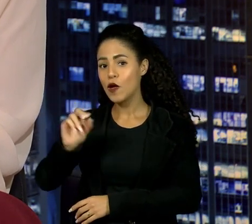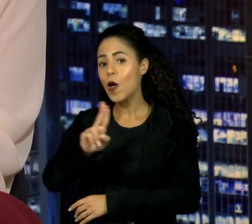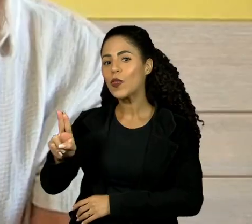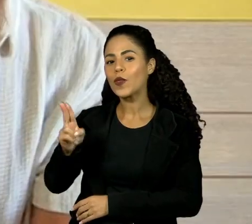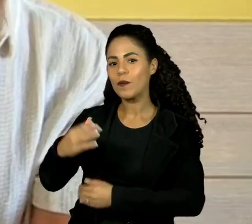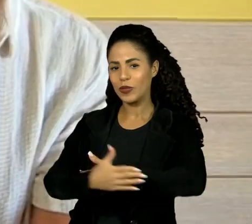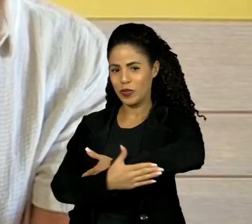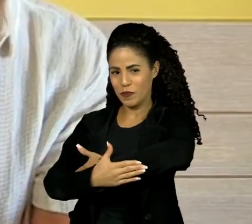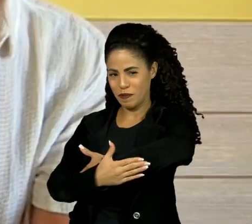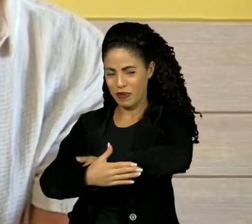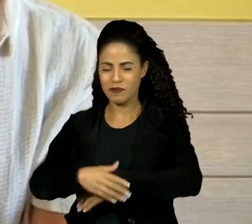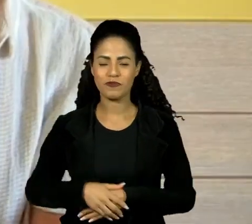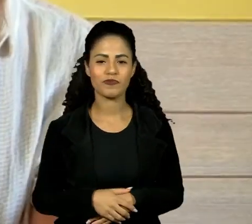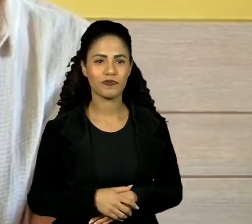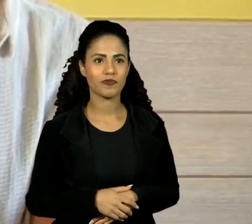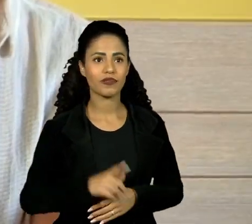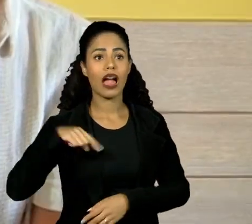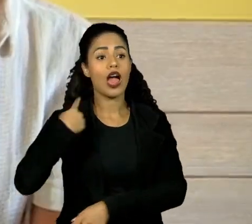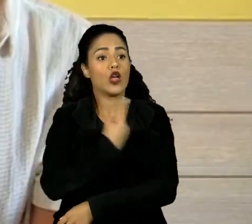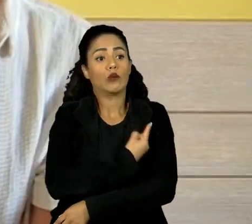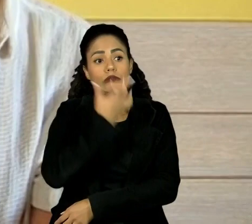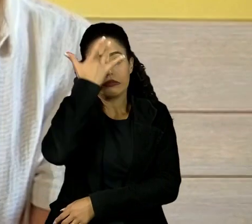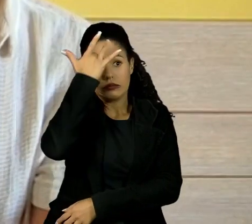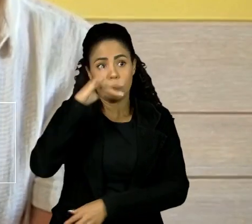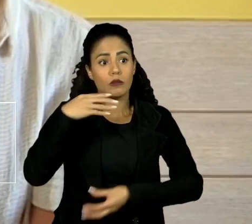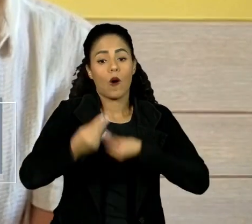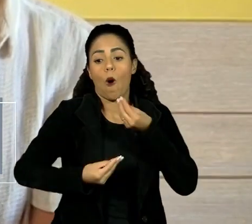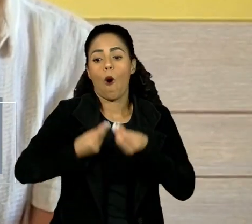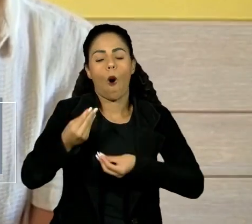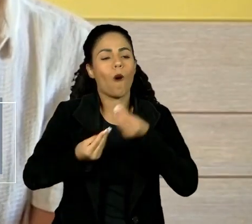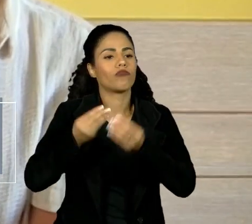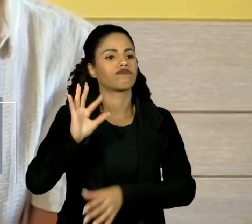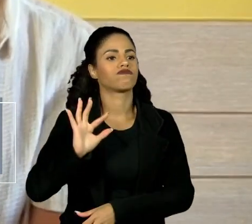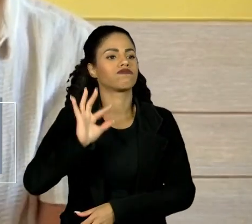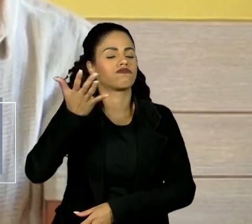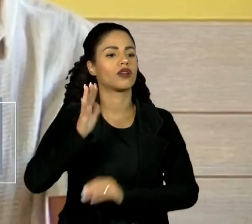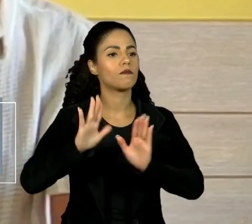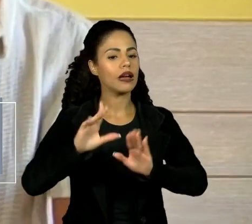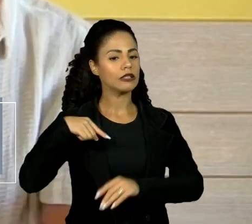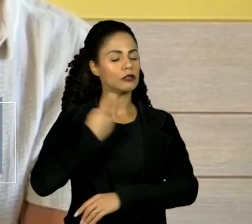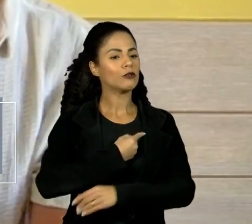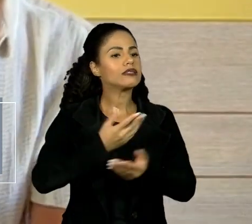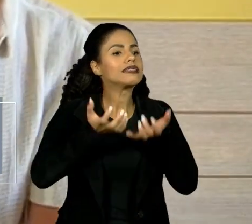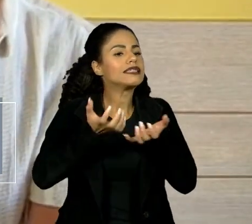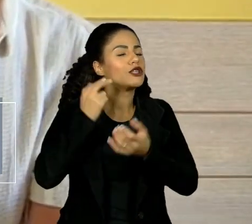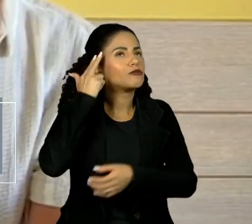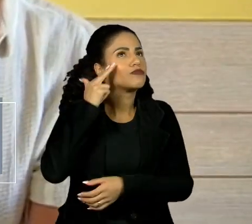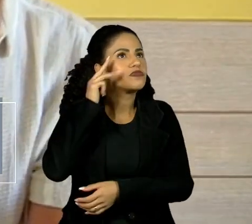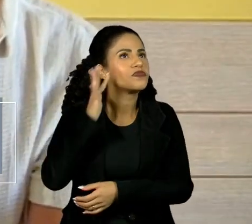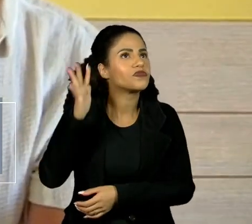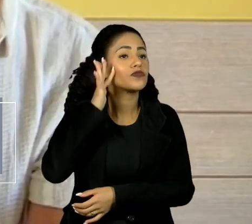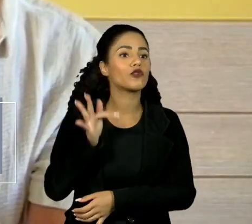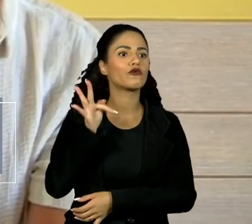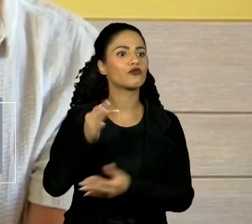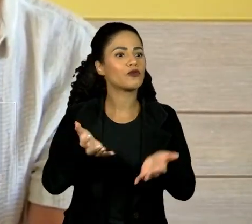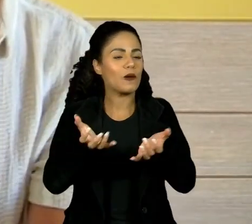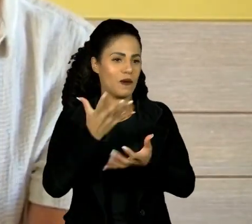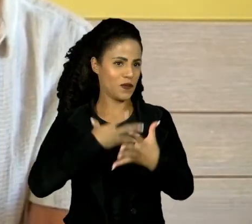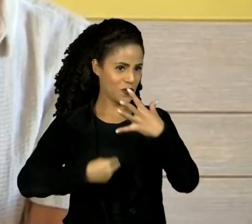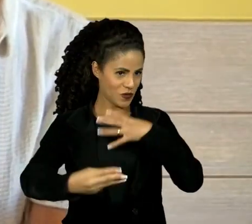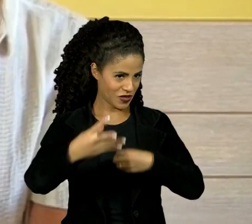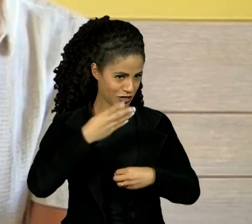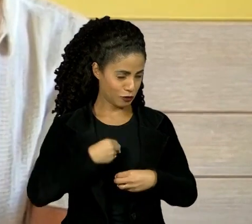outubro. A gente não sabia como isso iria acontecer, mas nós sabíamos que seríamos pais um dia,